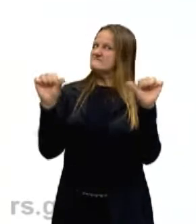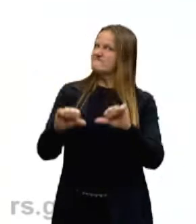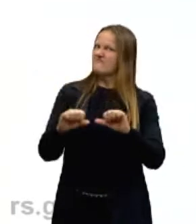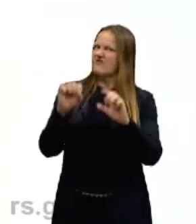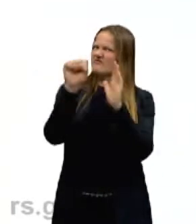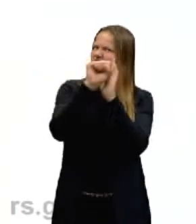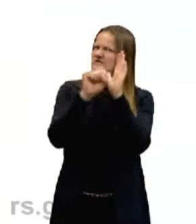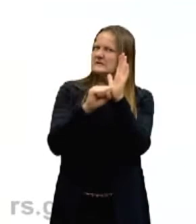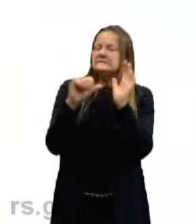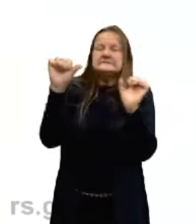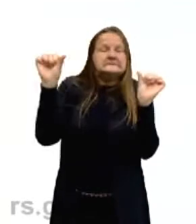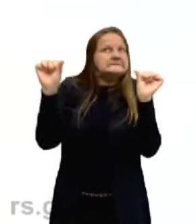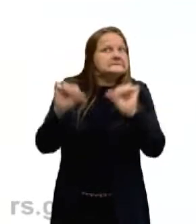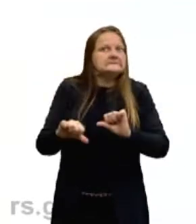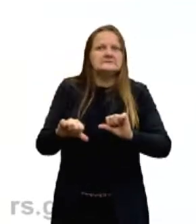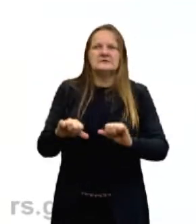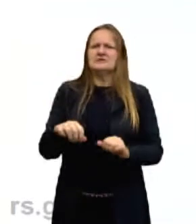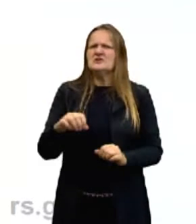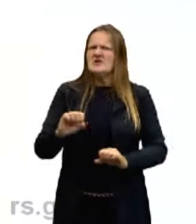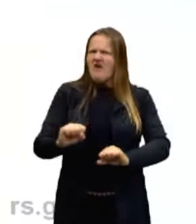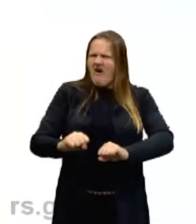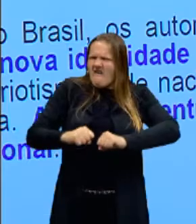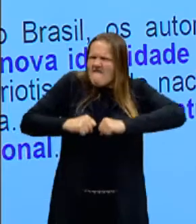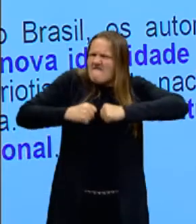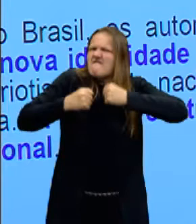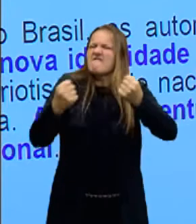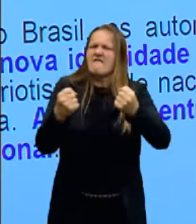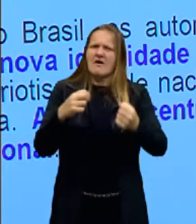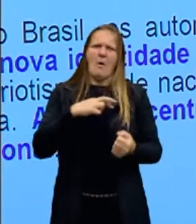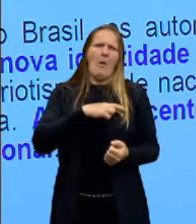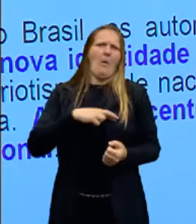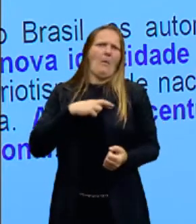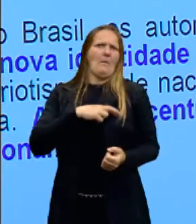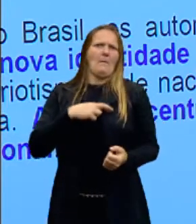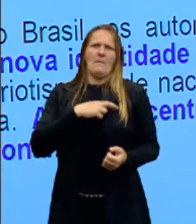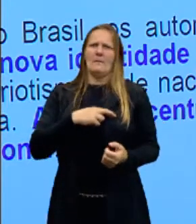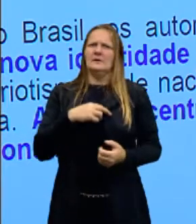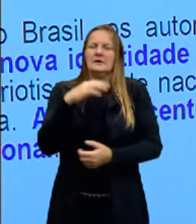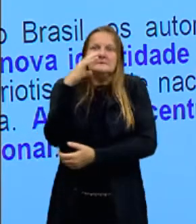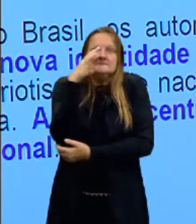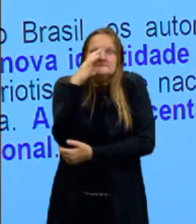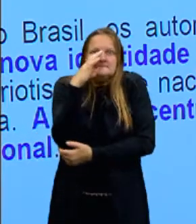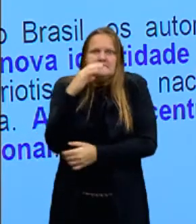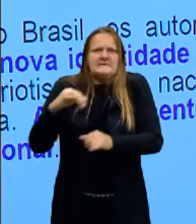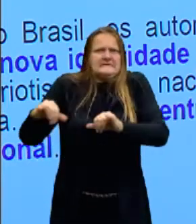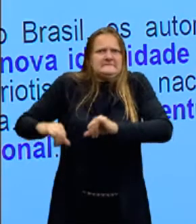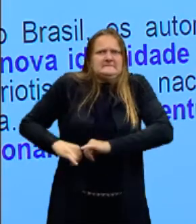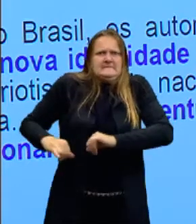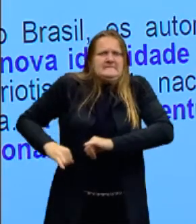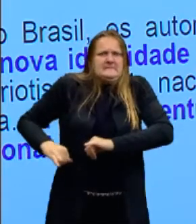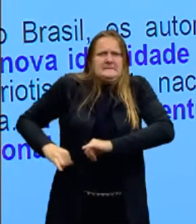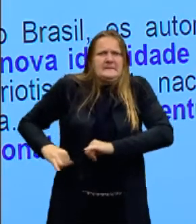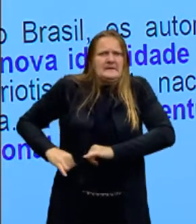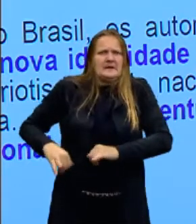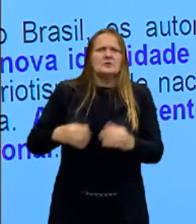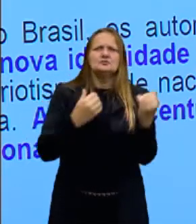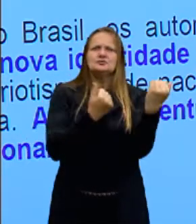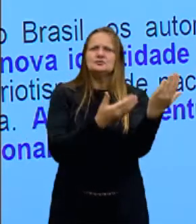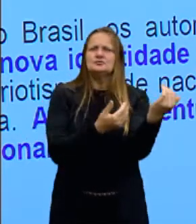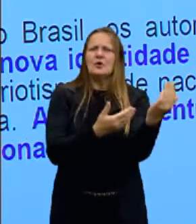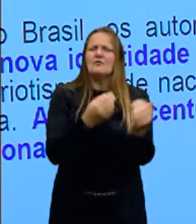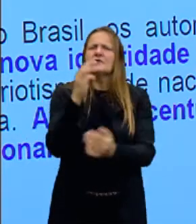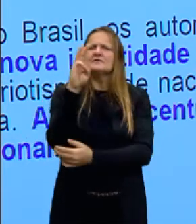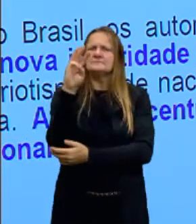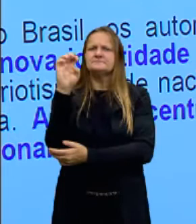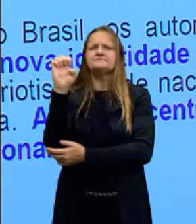que queira Esse ultra-romantismo era o exagero romântico né o o sofrimento do jovem werther ter que